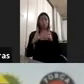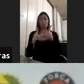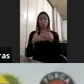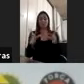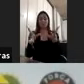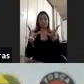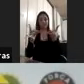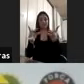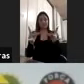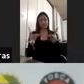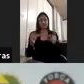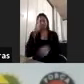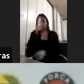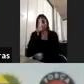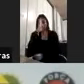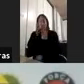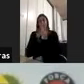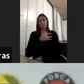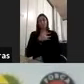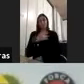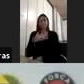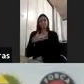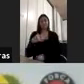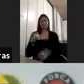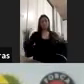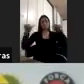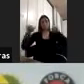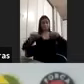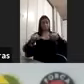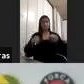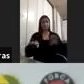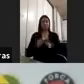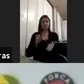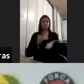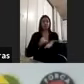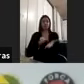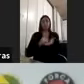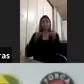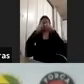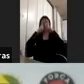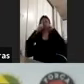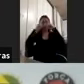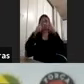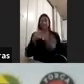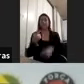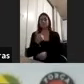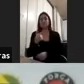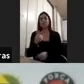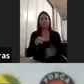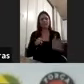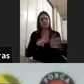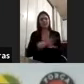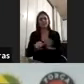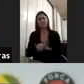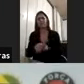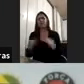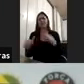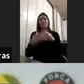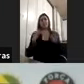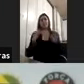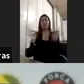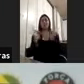relação ao respeito. Então não tem carta, não tem telegrama, não tem WhatsApp, não tem nada que convença o trabalhador da Renault a